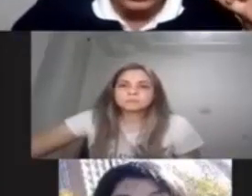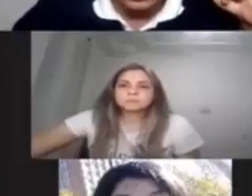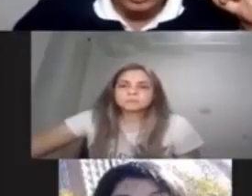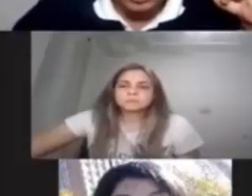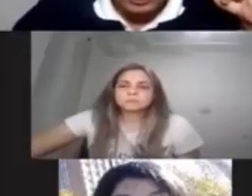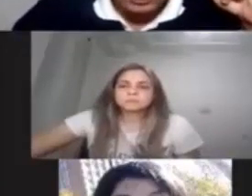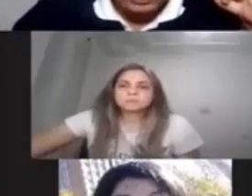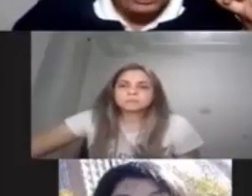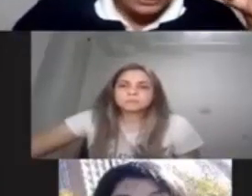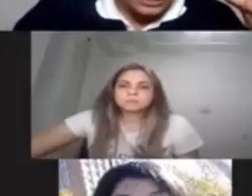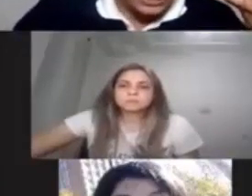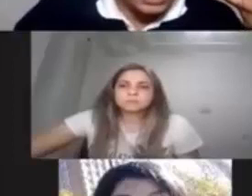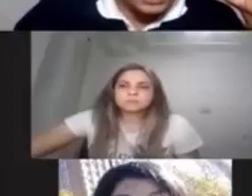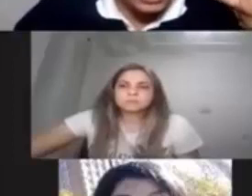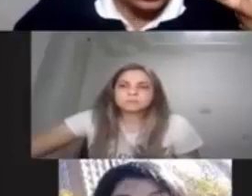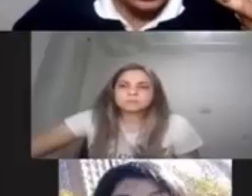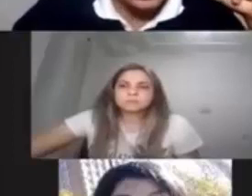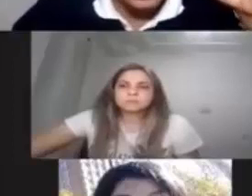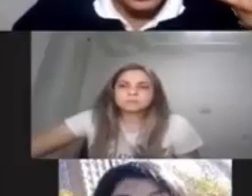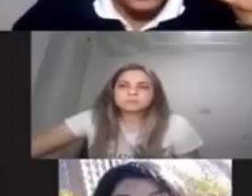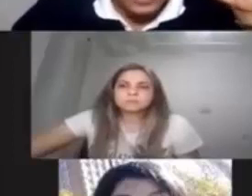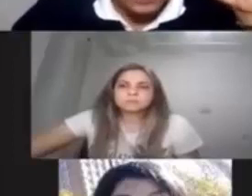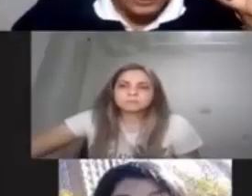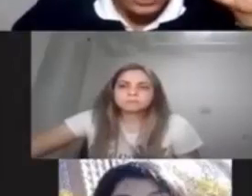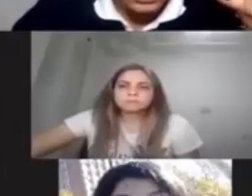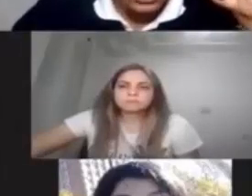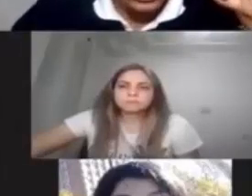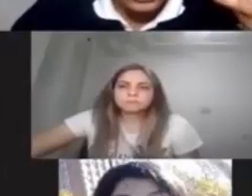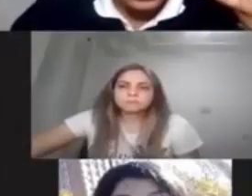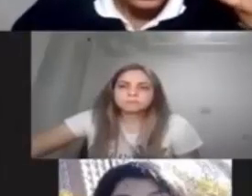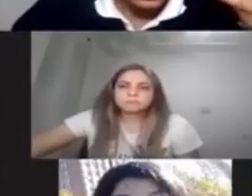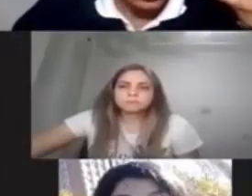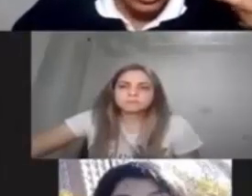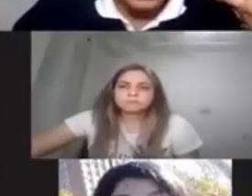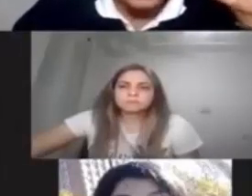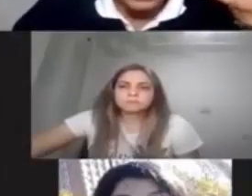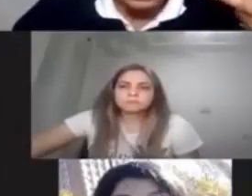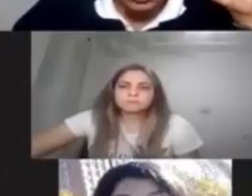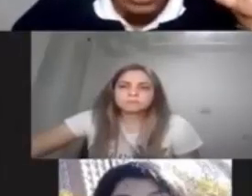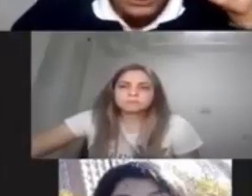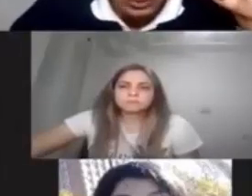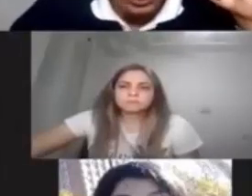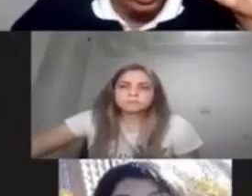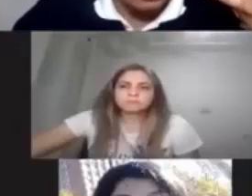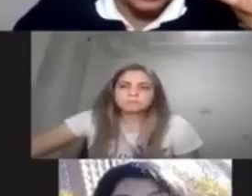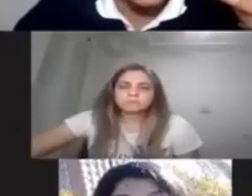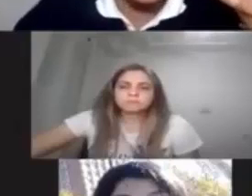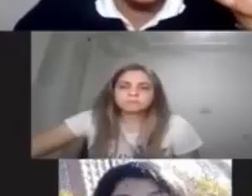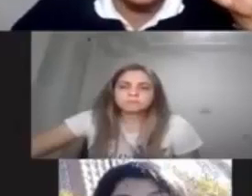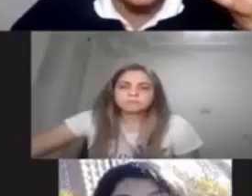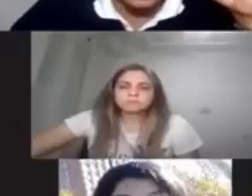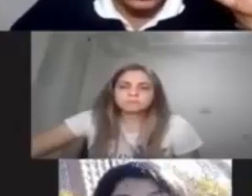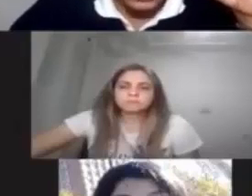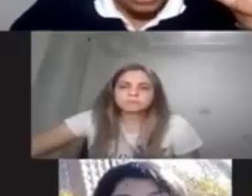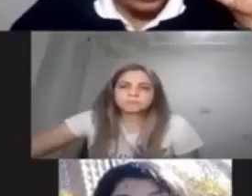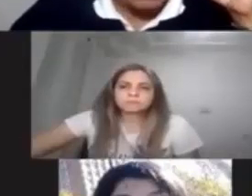reino. E disse-lhe Jesus, em verdade te digo que hoje estarás comigo no paraíso.